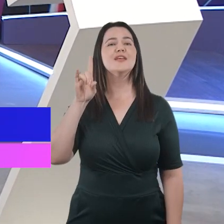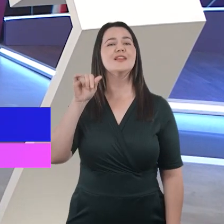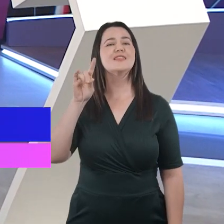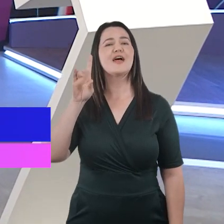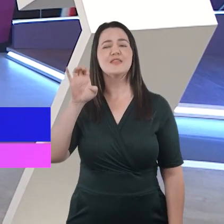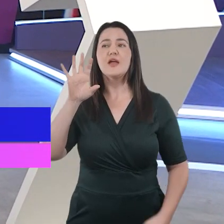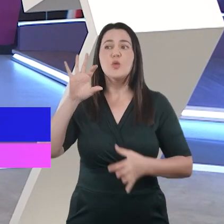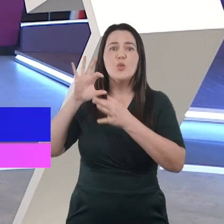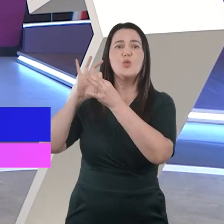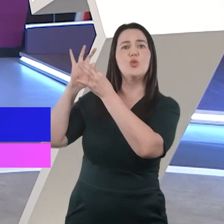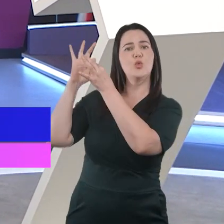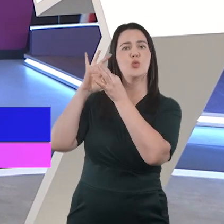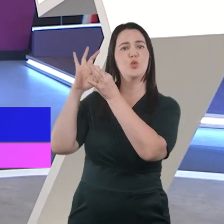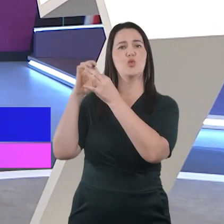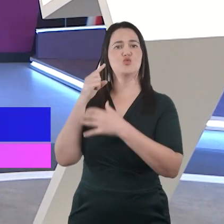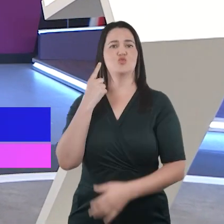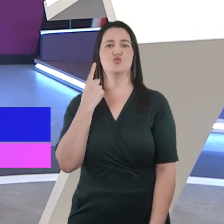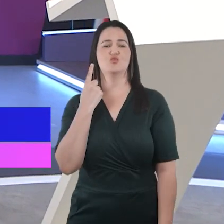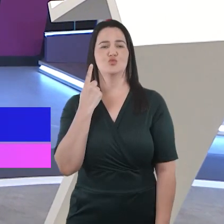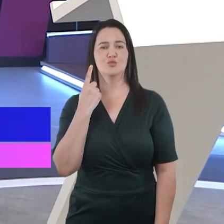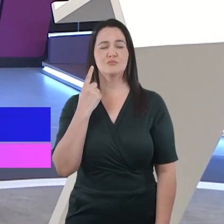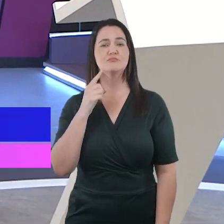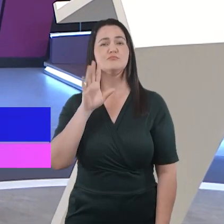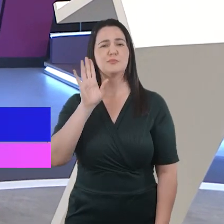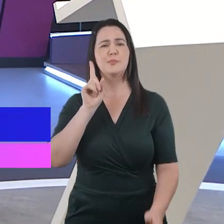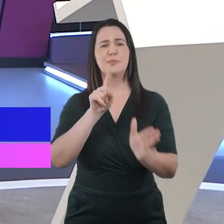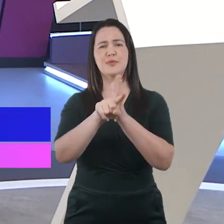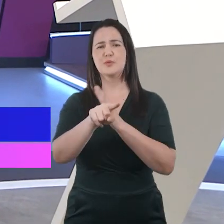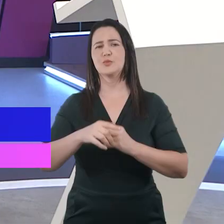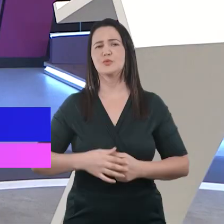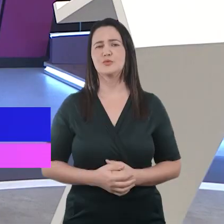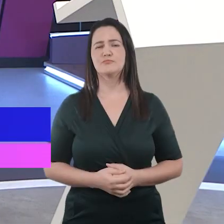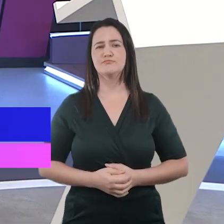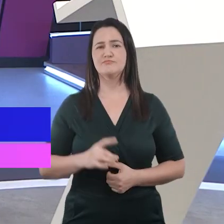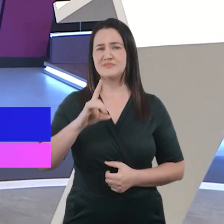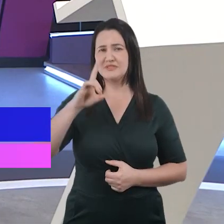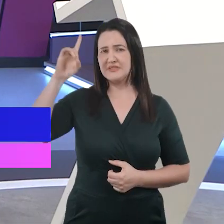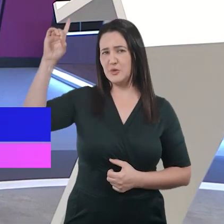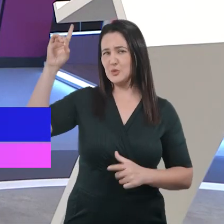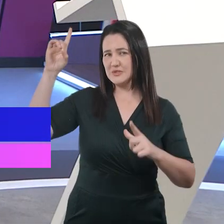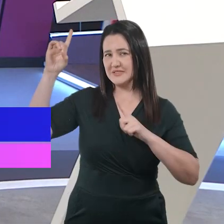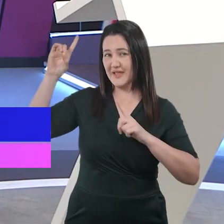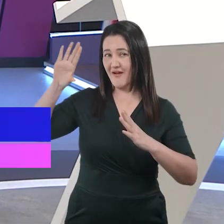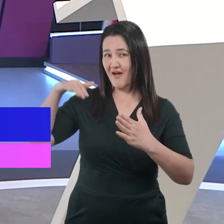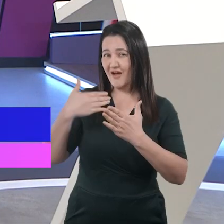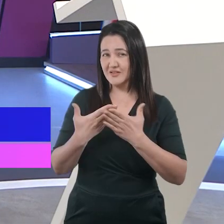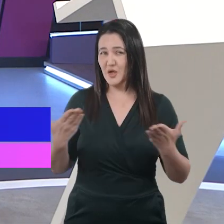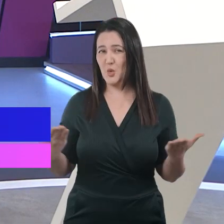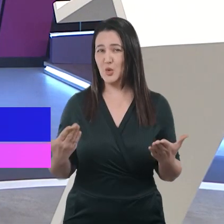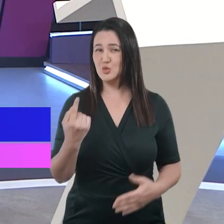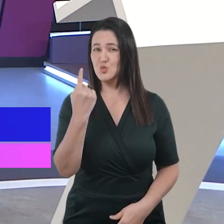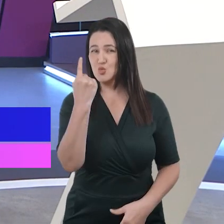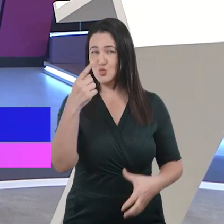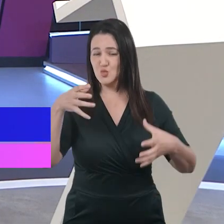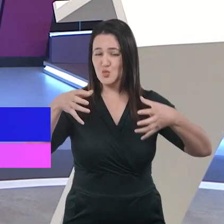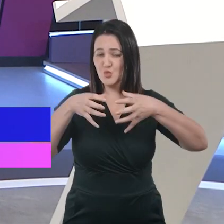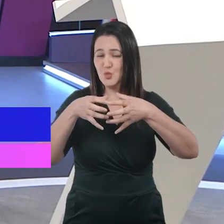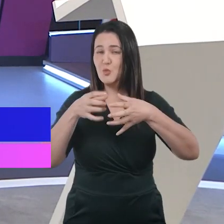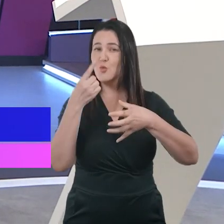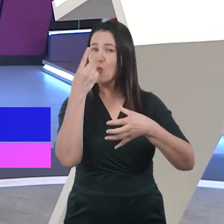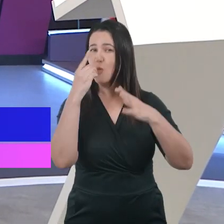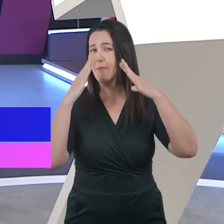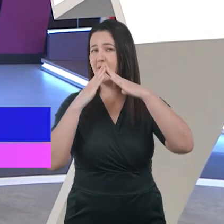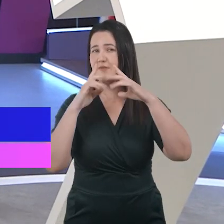posso fazer a seguinte pergunta: será que Deus ainda tem uma só igreja? Por